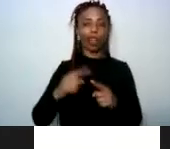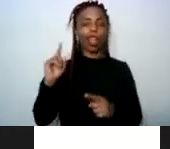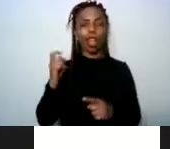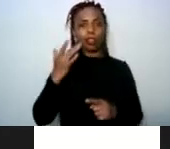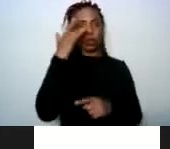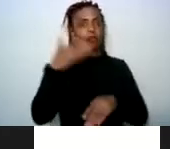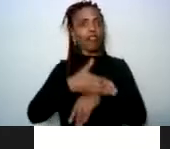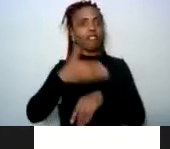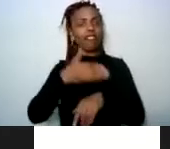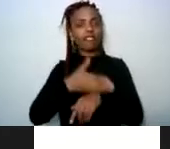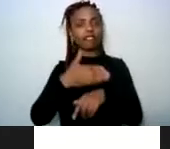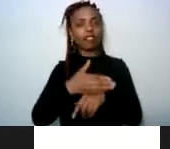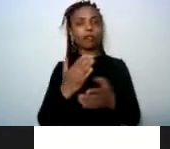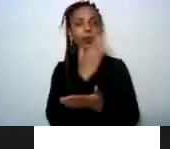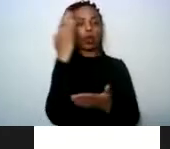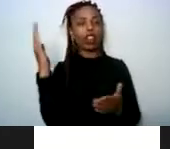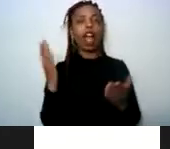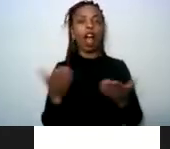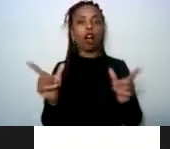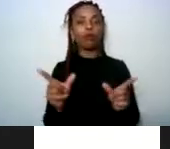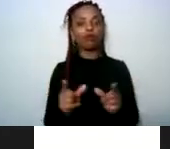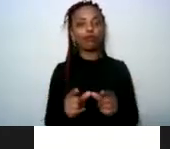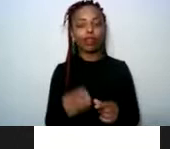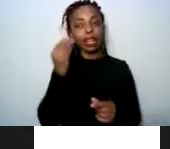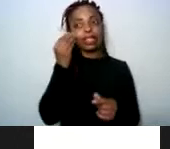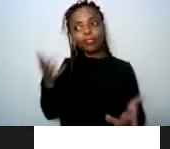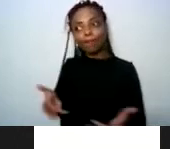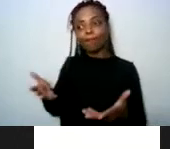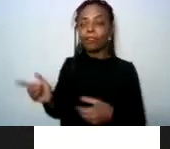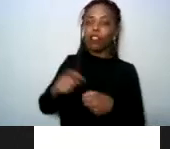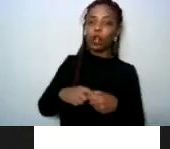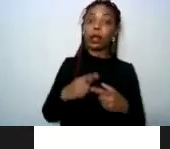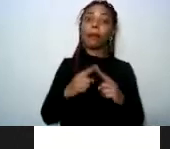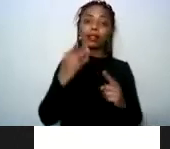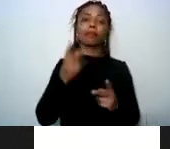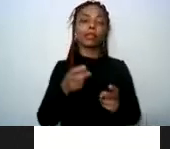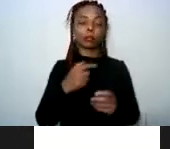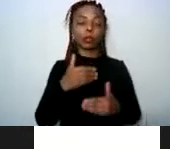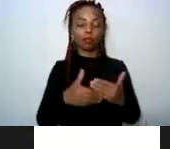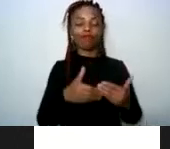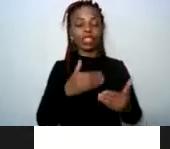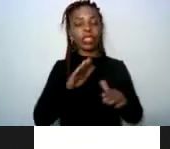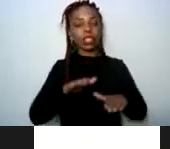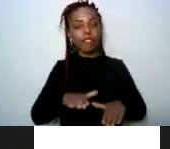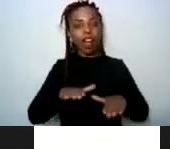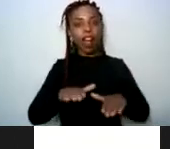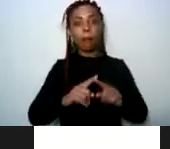e a gente percebe que esse processo está vagaroso mas os pareceres